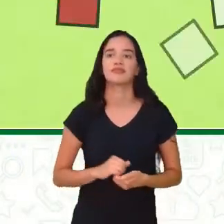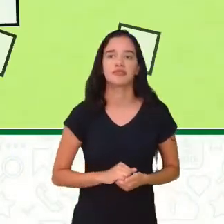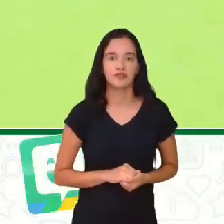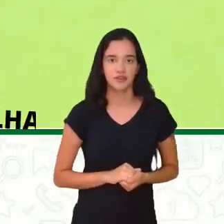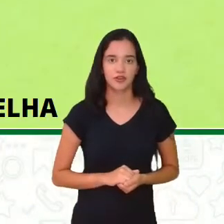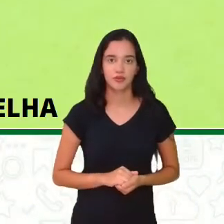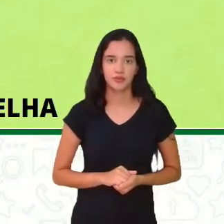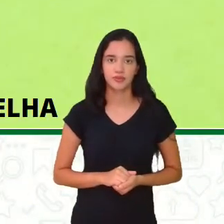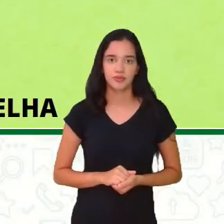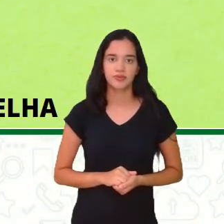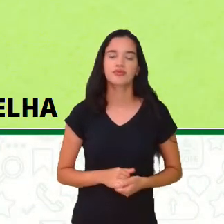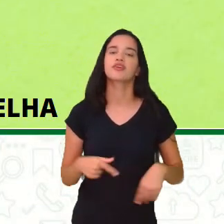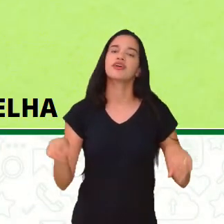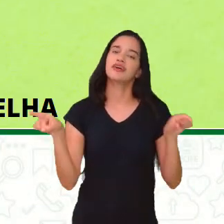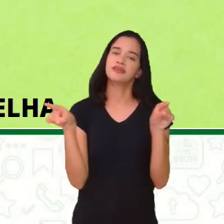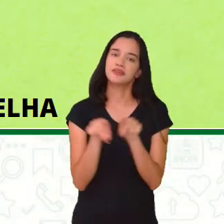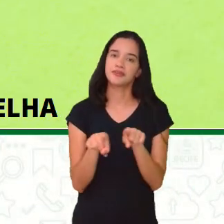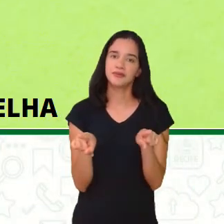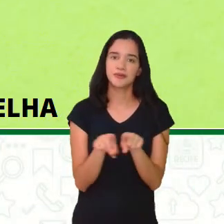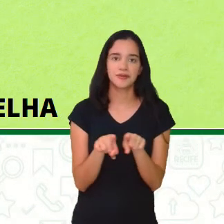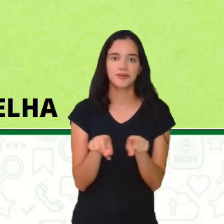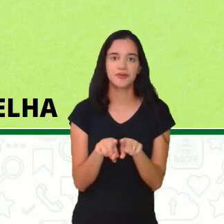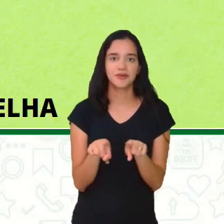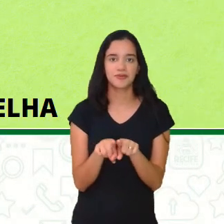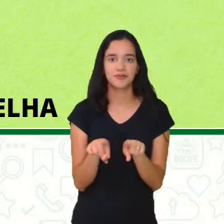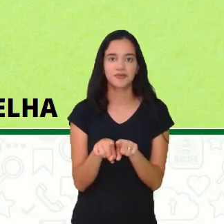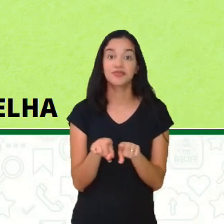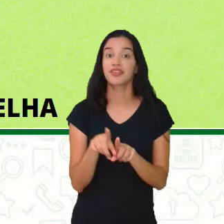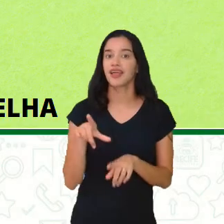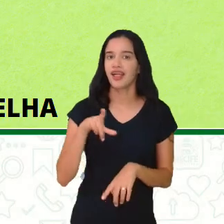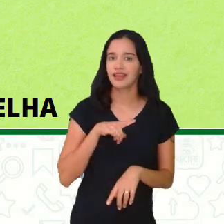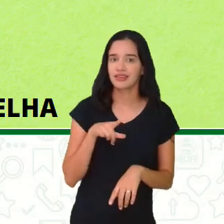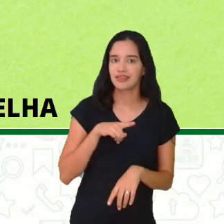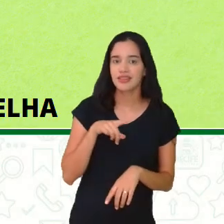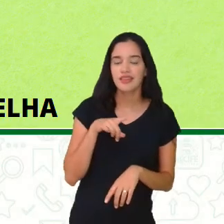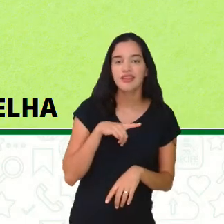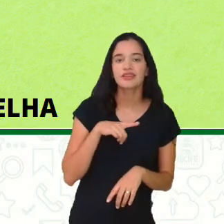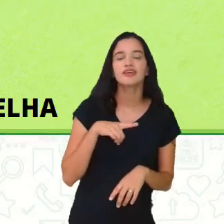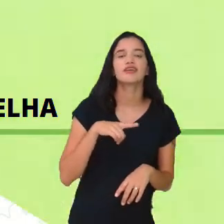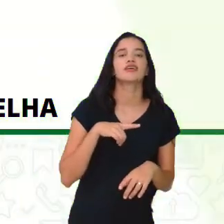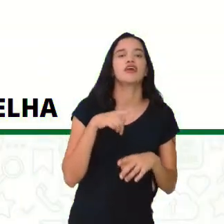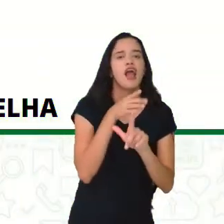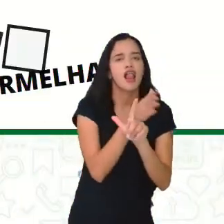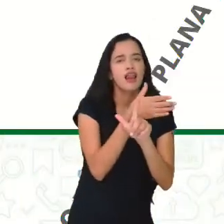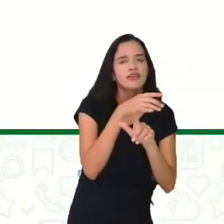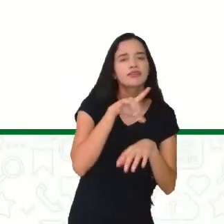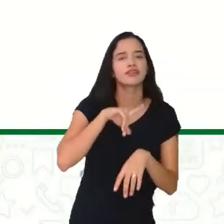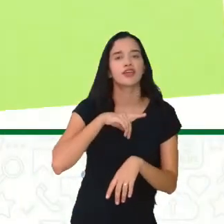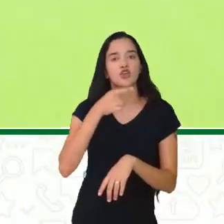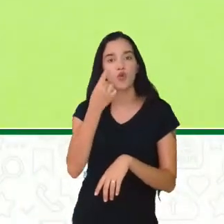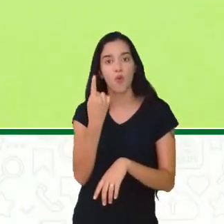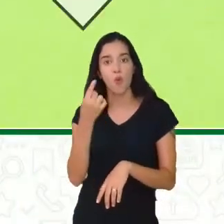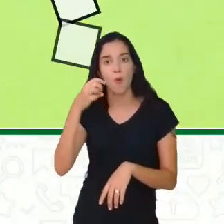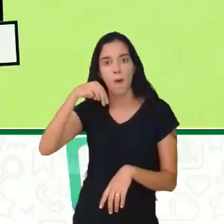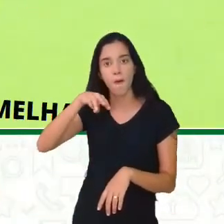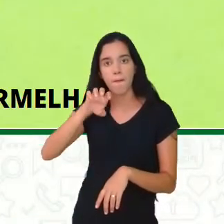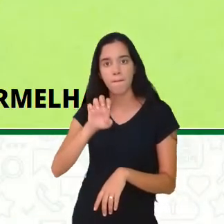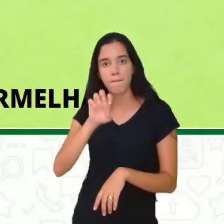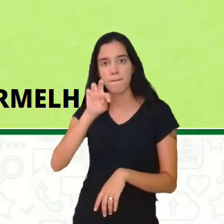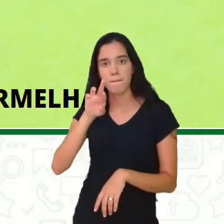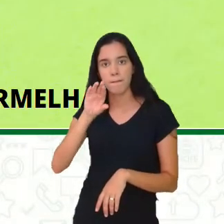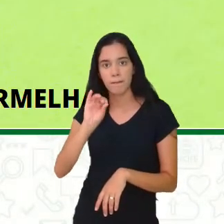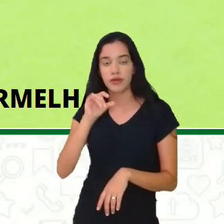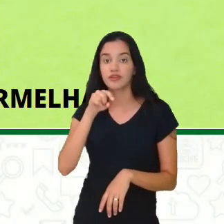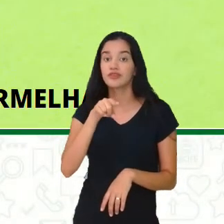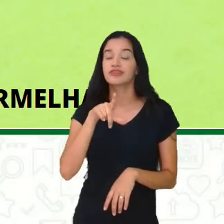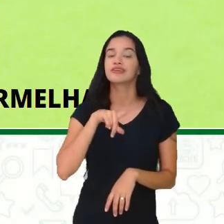vermelha também tem cada ladinho 1 metro, né?